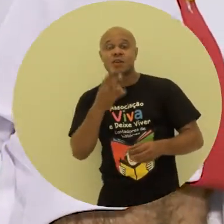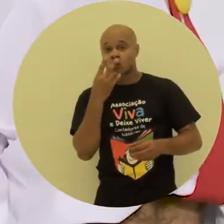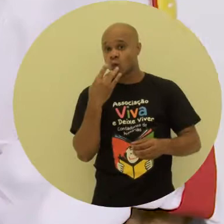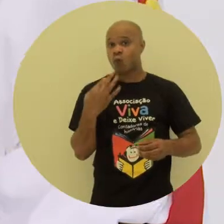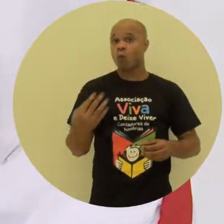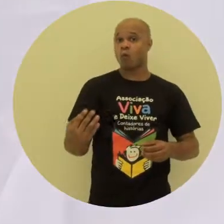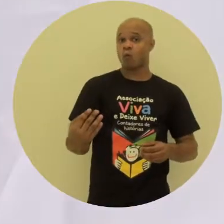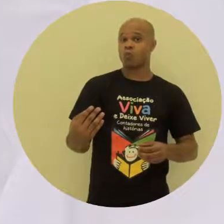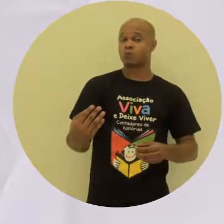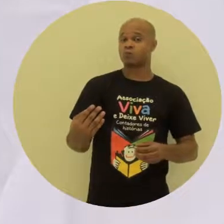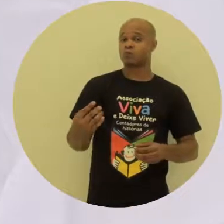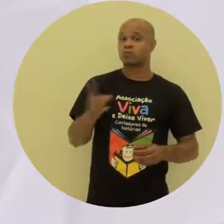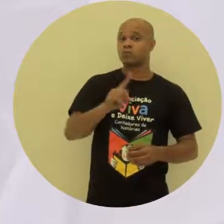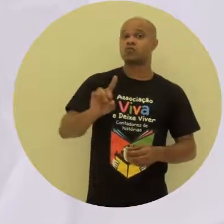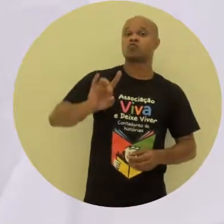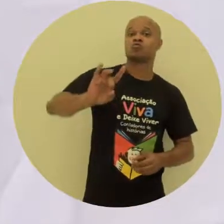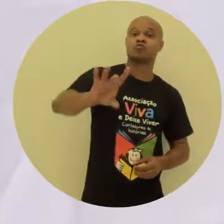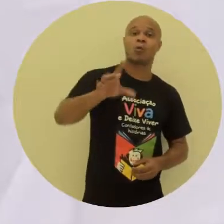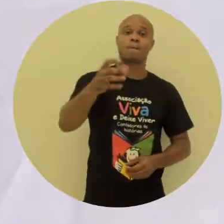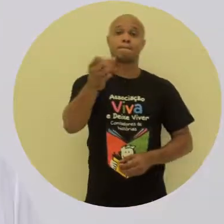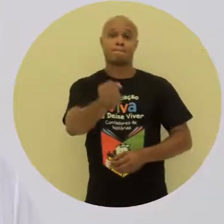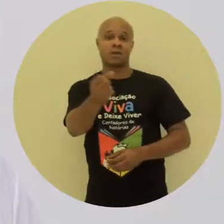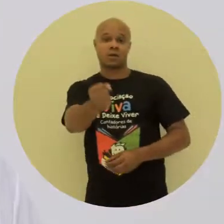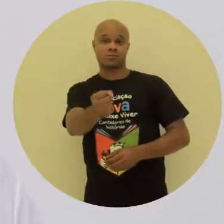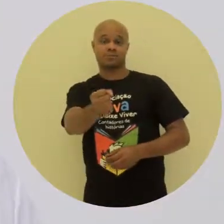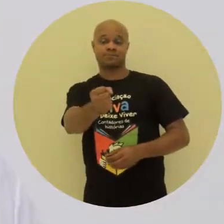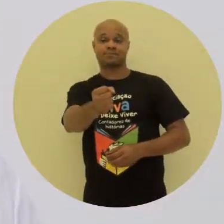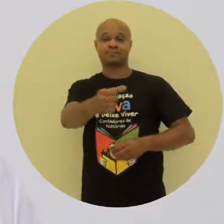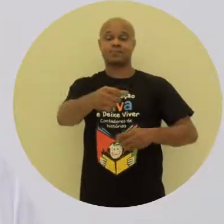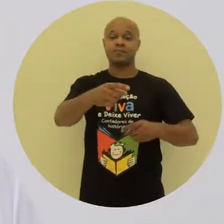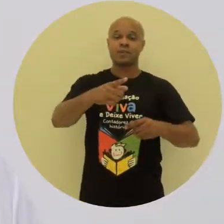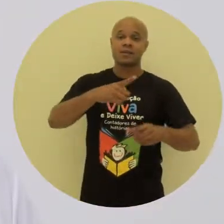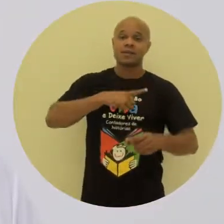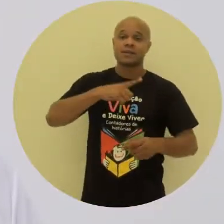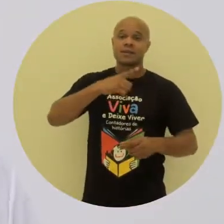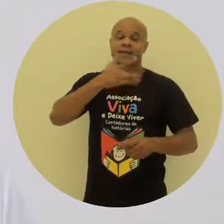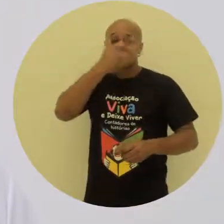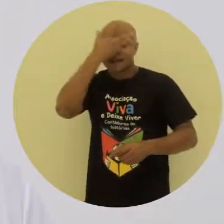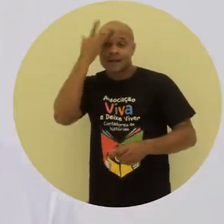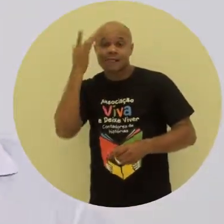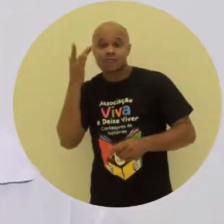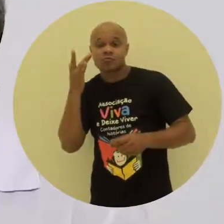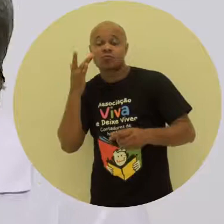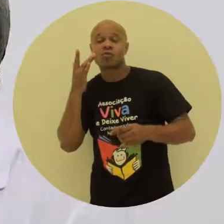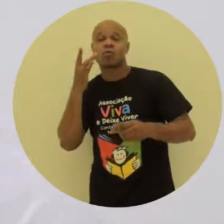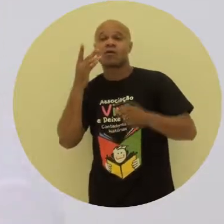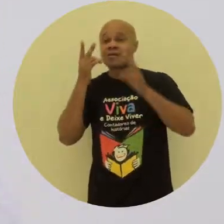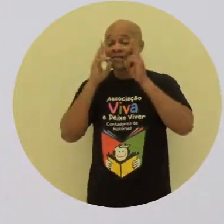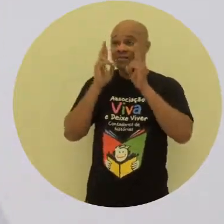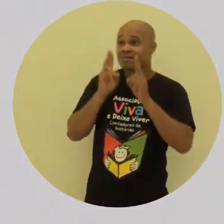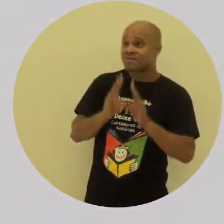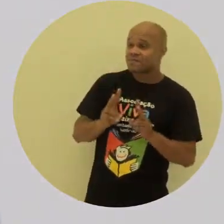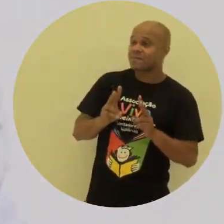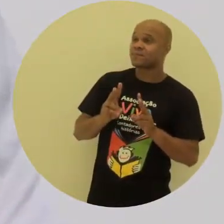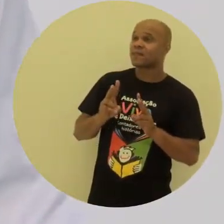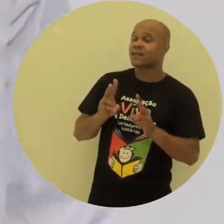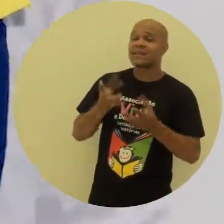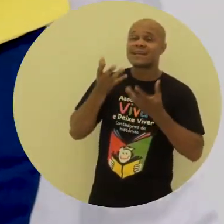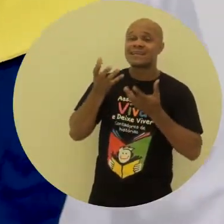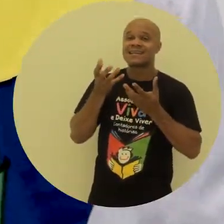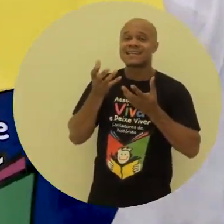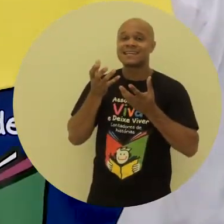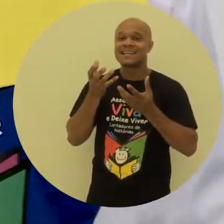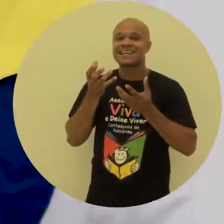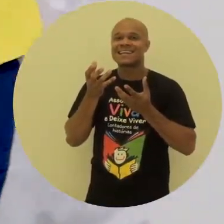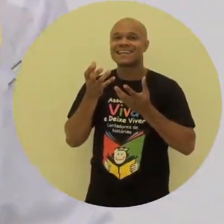um colorido no meio do branco. E tem mais uma coisa interessante, né? O avental foi feito com a possibilidade